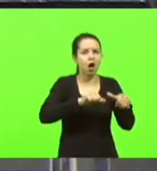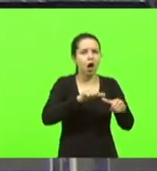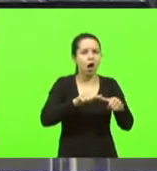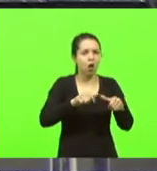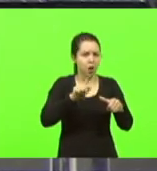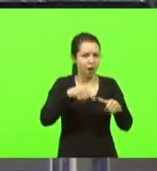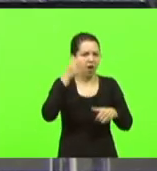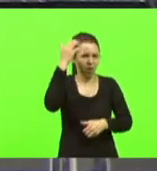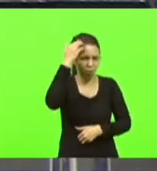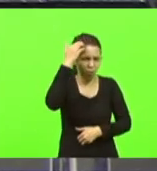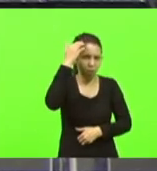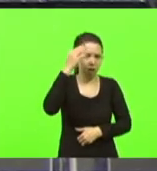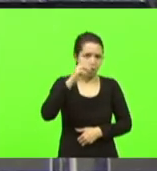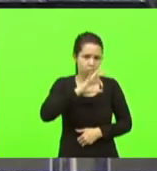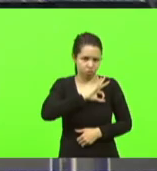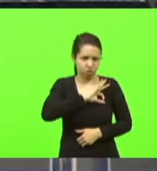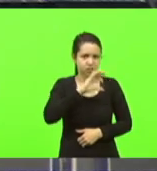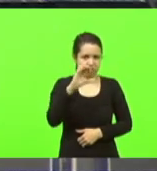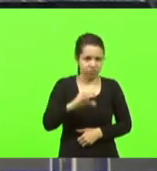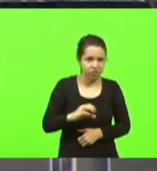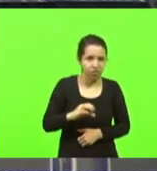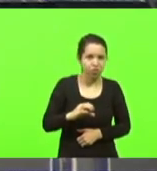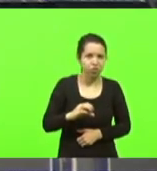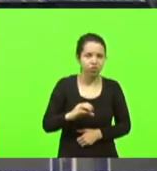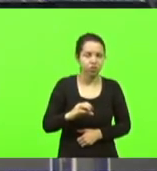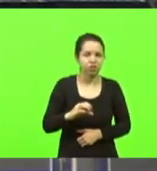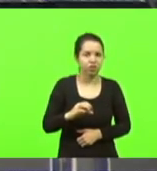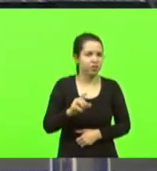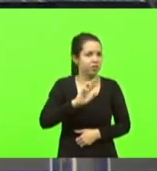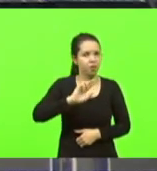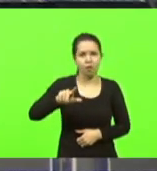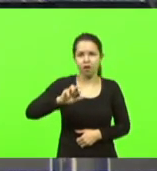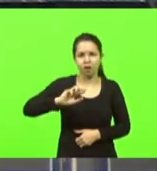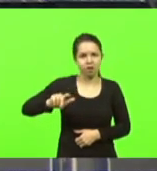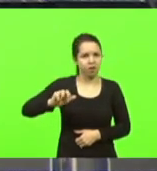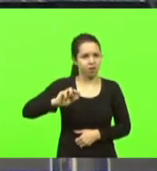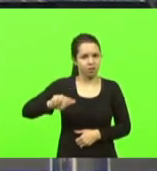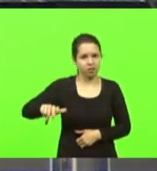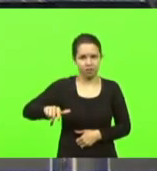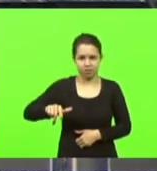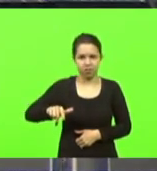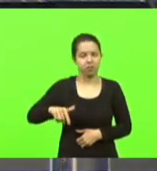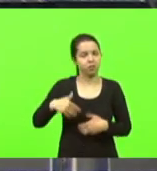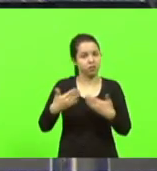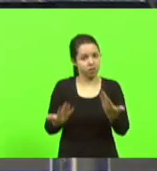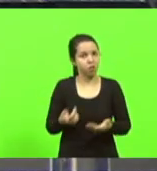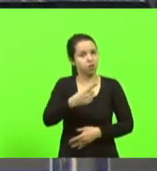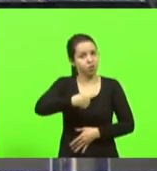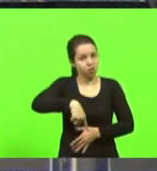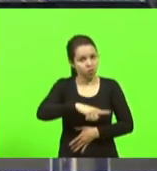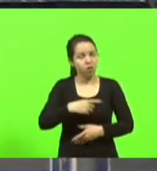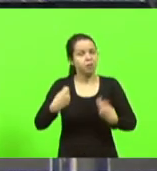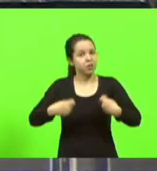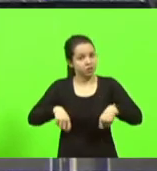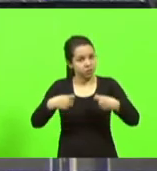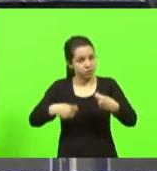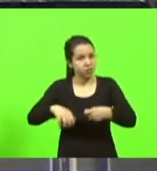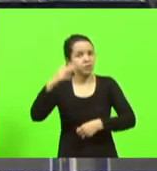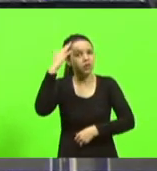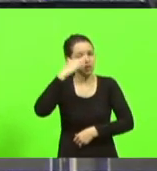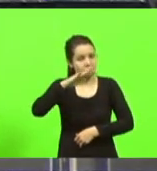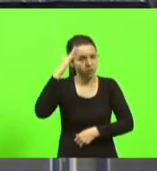que a culpa é da Polícia Civil Ah e não é bom então nós precisamos entender